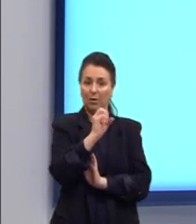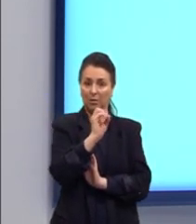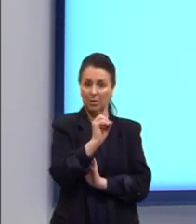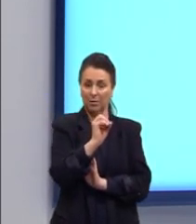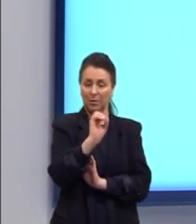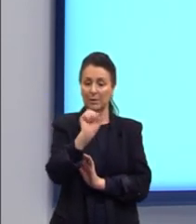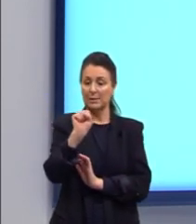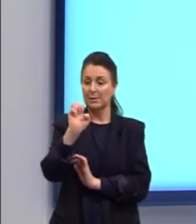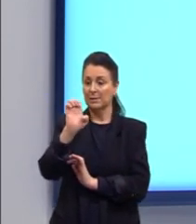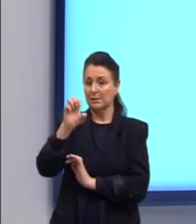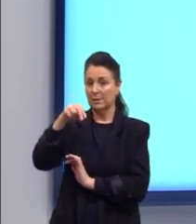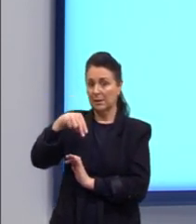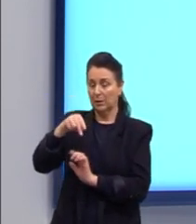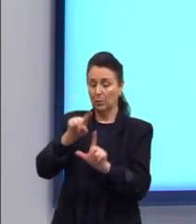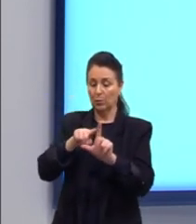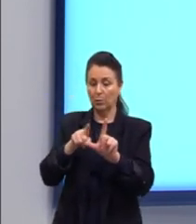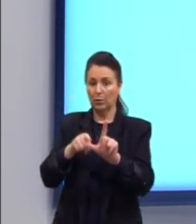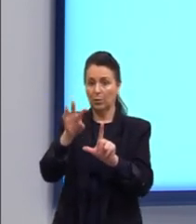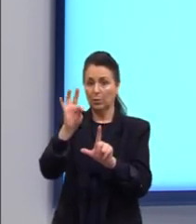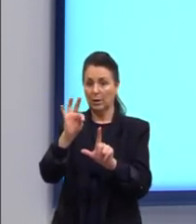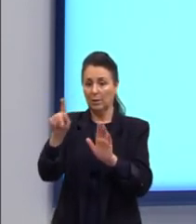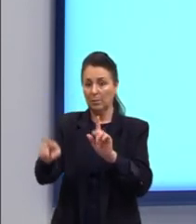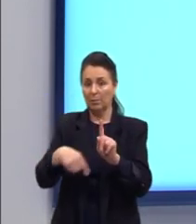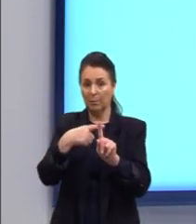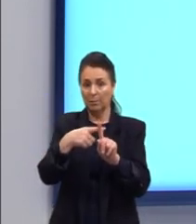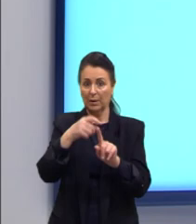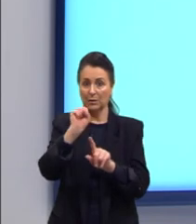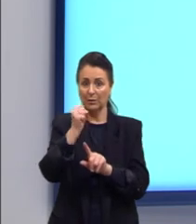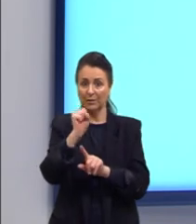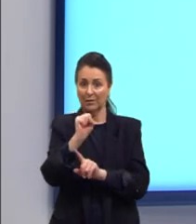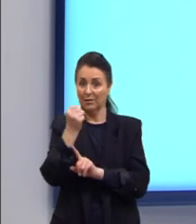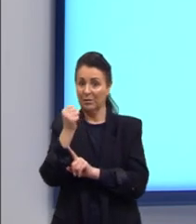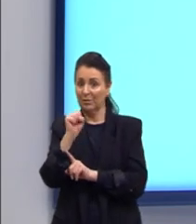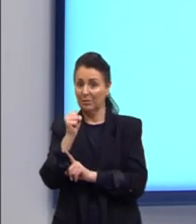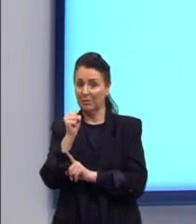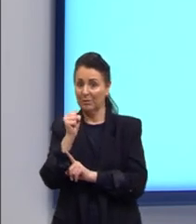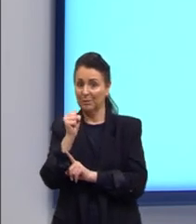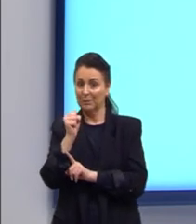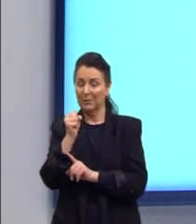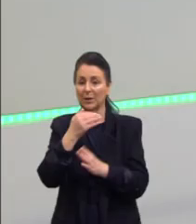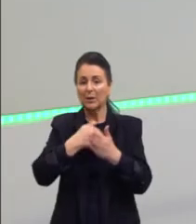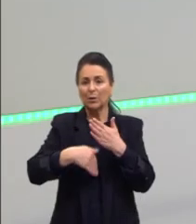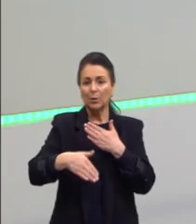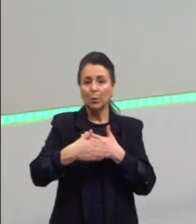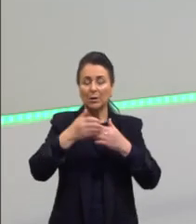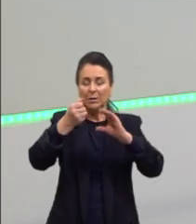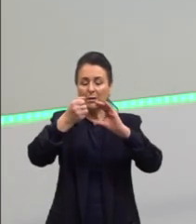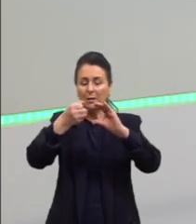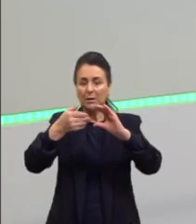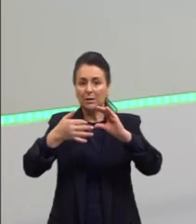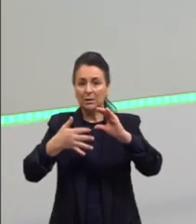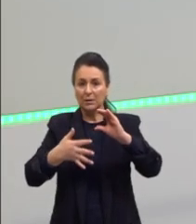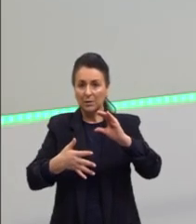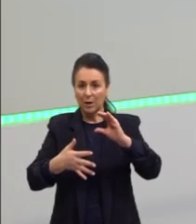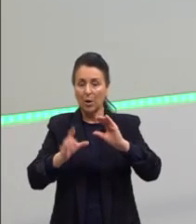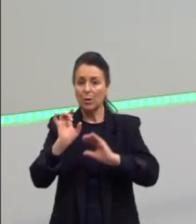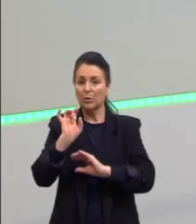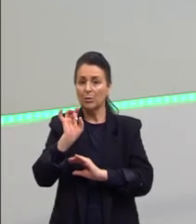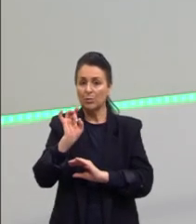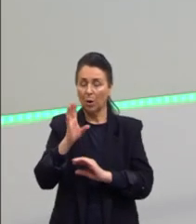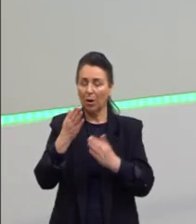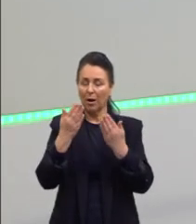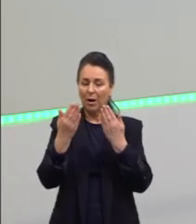Seno do ângulo T + 88 então todas essas características somente